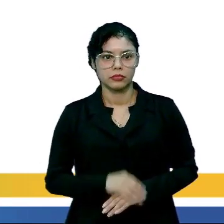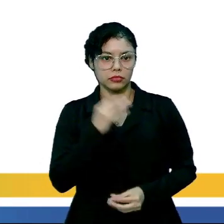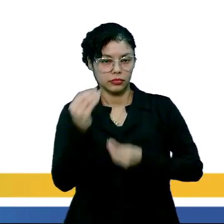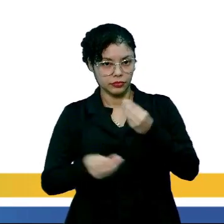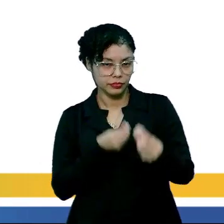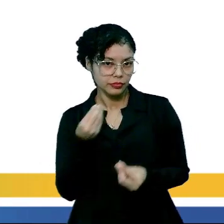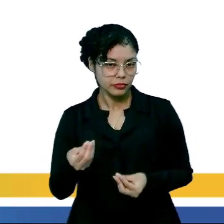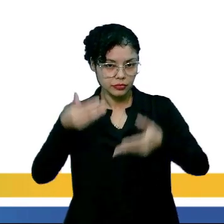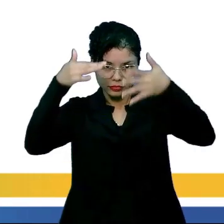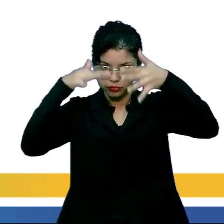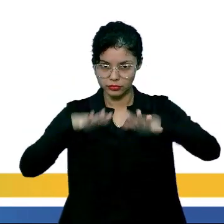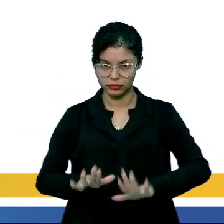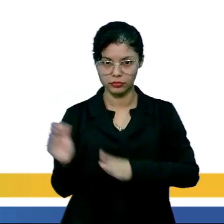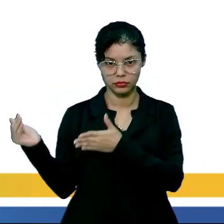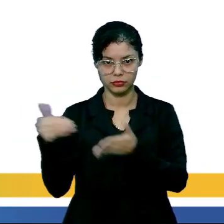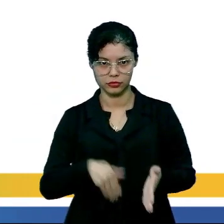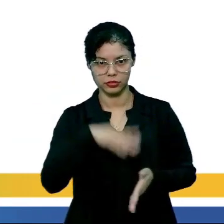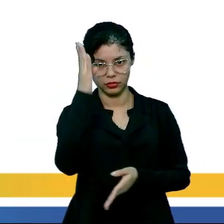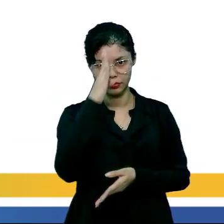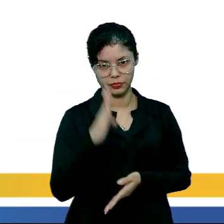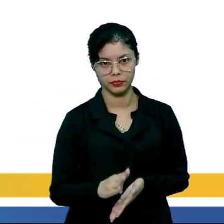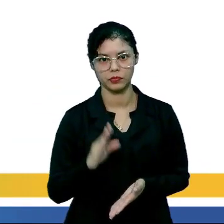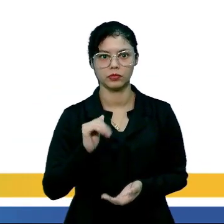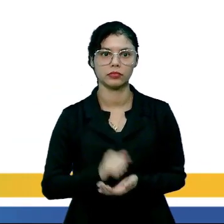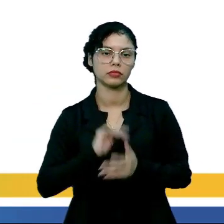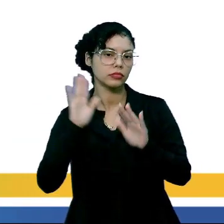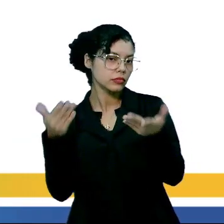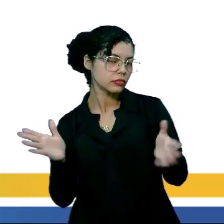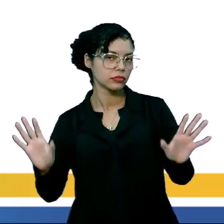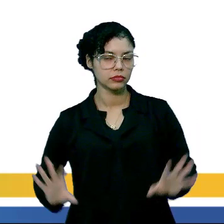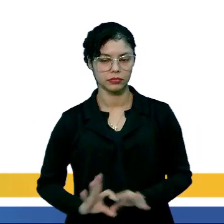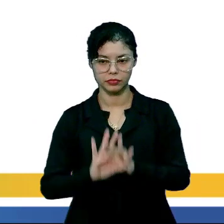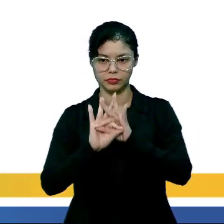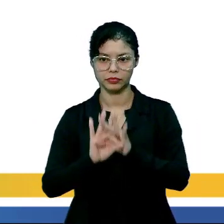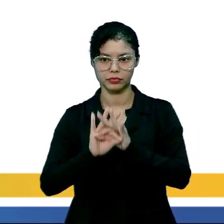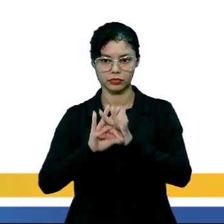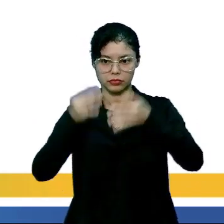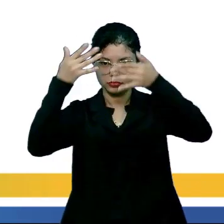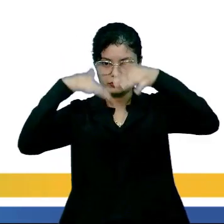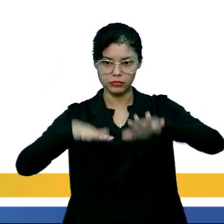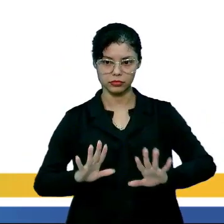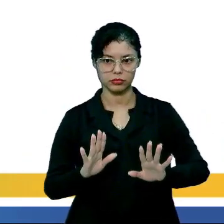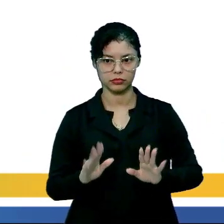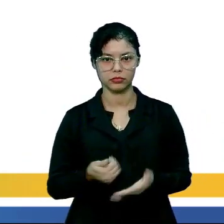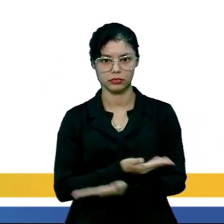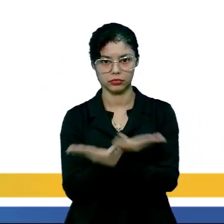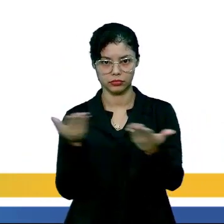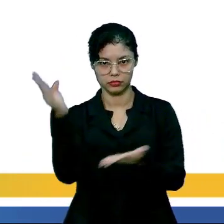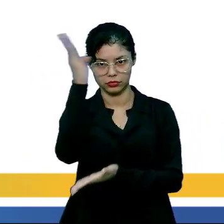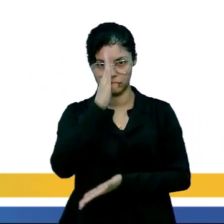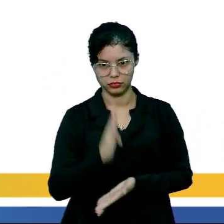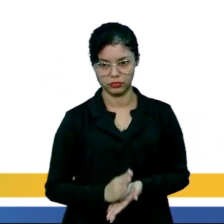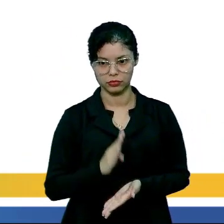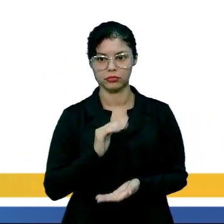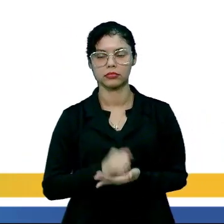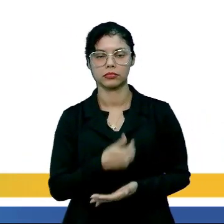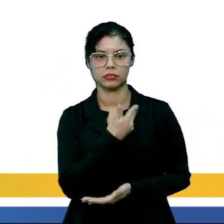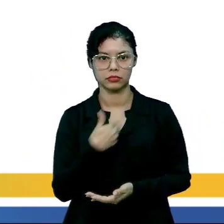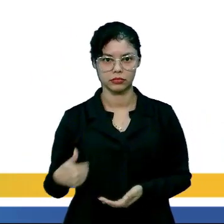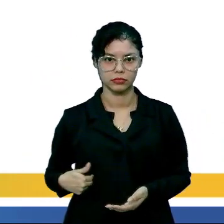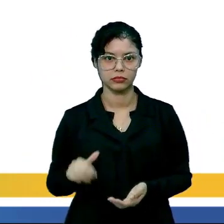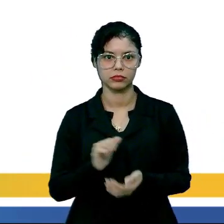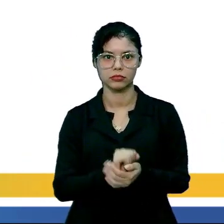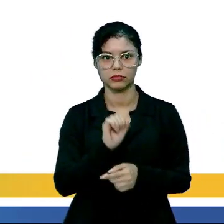Como é que o naturalismo chega no Brasil e qual a relação do naturalismo com o público brasileiro? O Aloysio